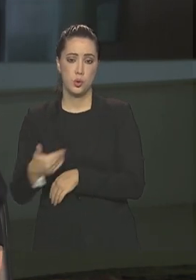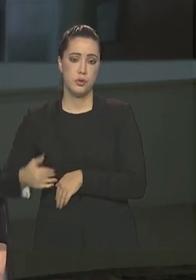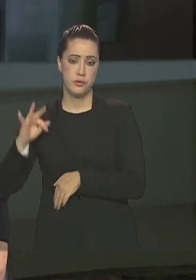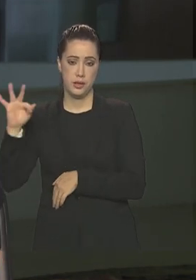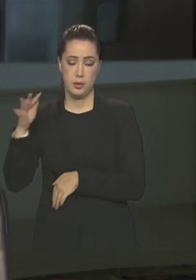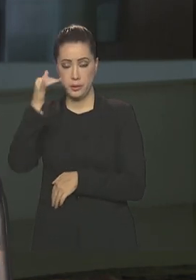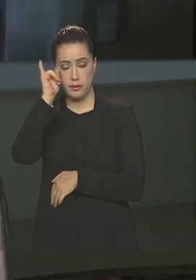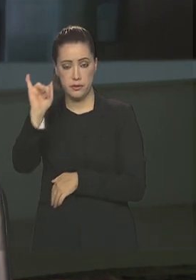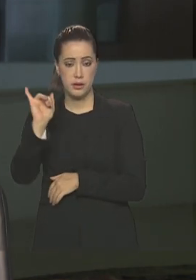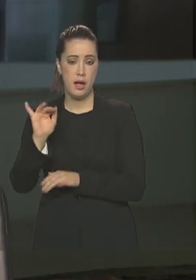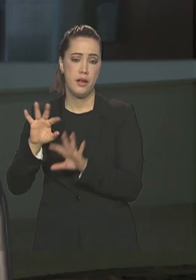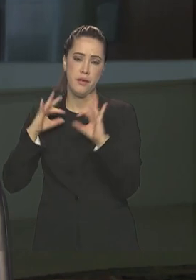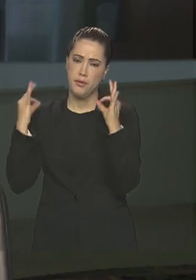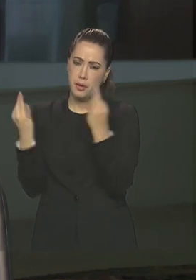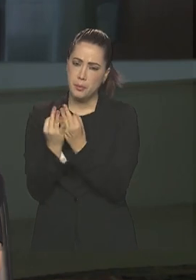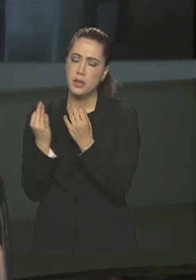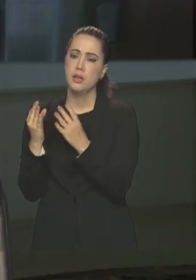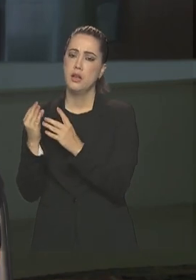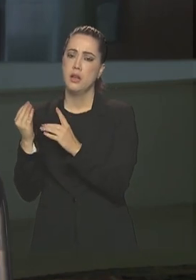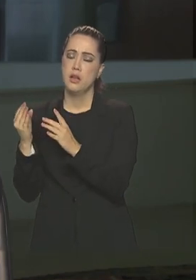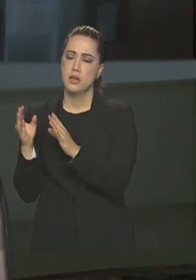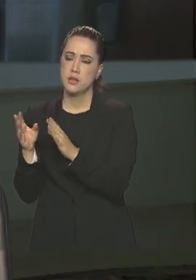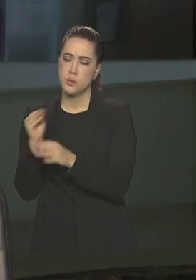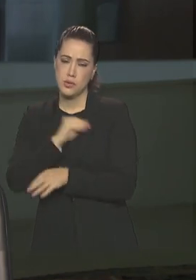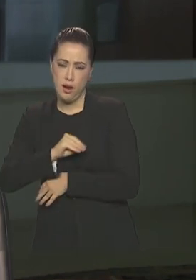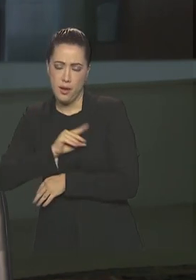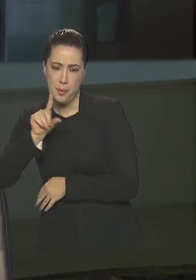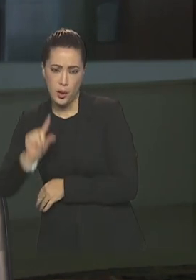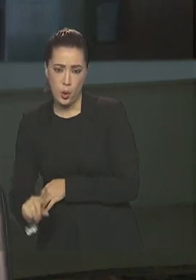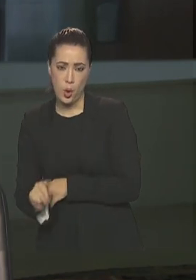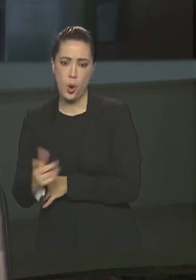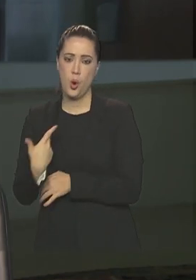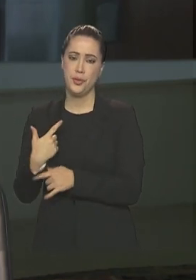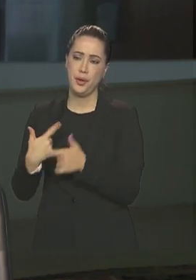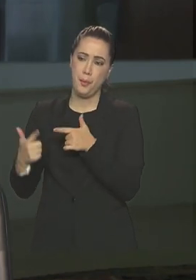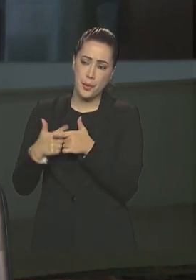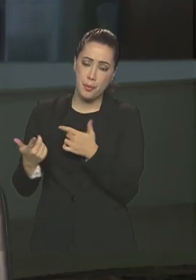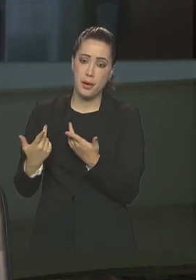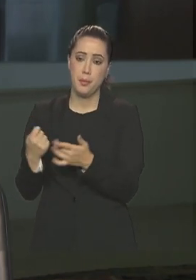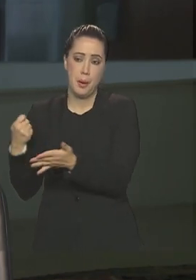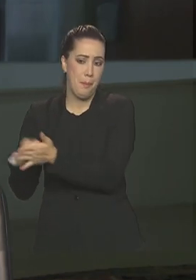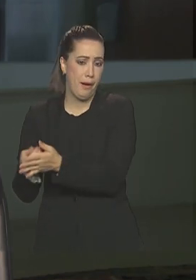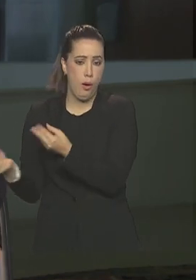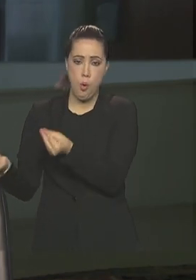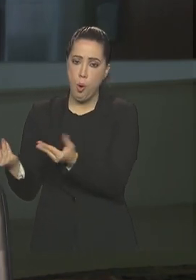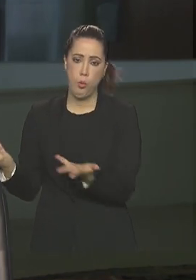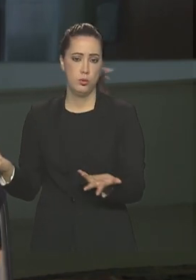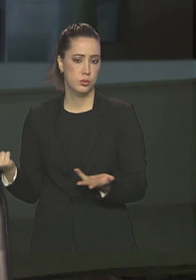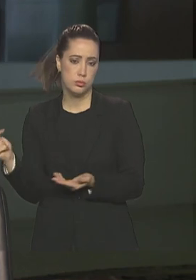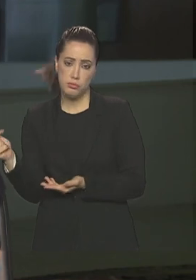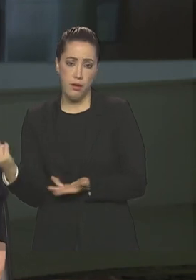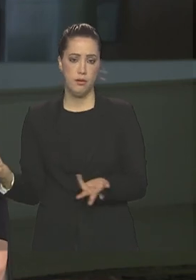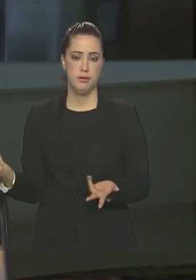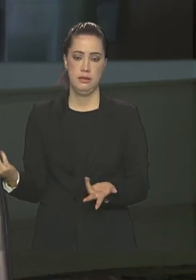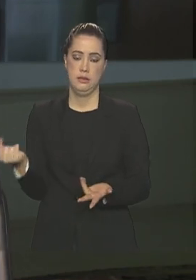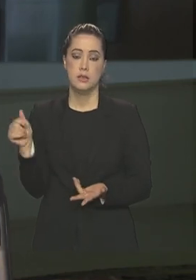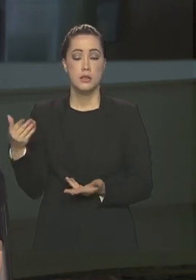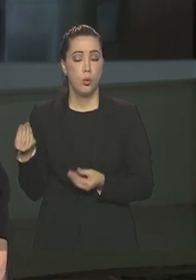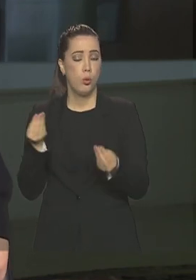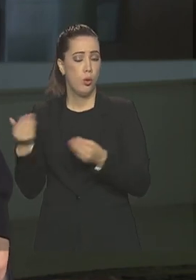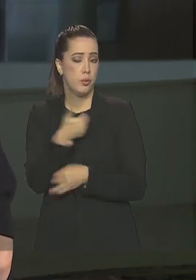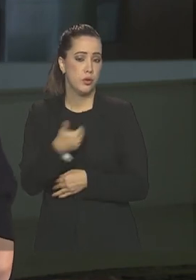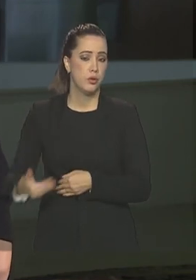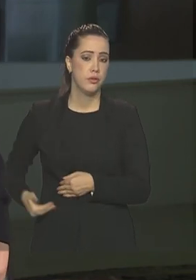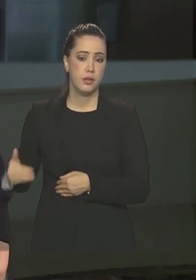de baixa renda saiam prejudicadas com a pandemia, já que elas não conseguem pagar por essa conta. Como é que o governo vai